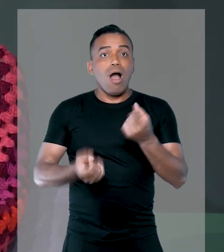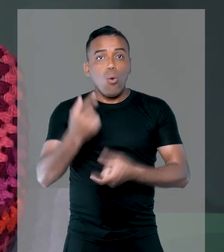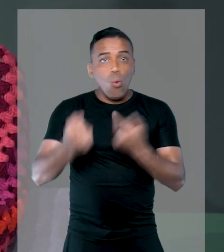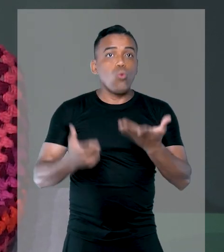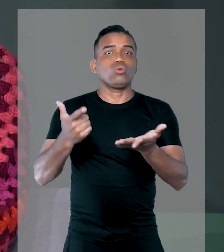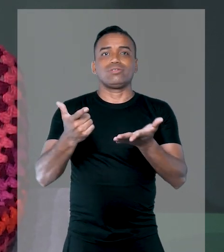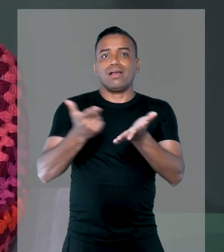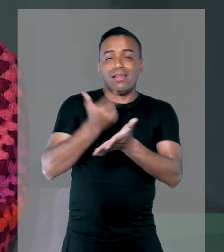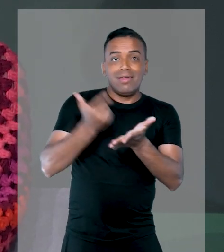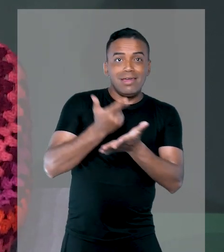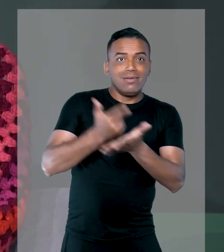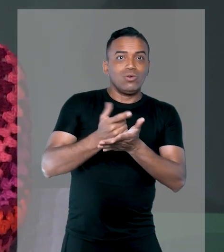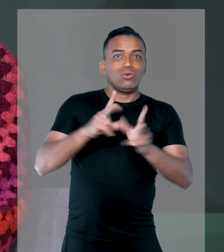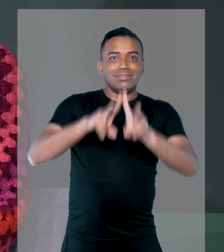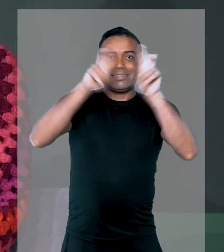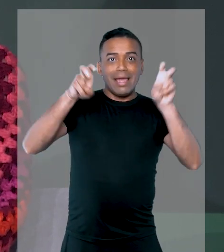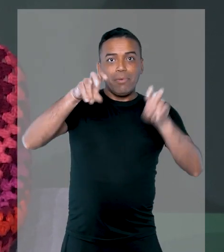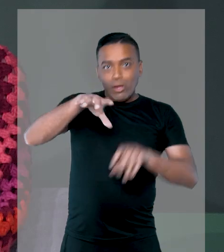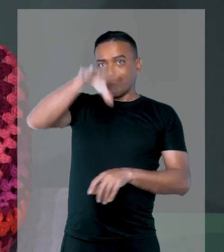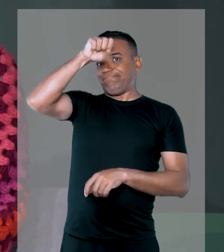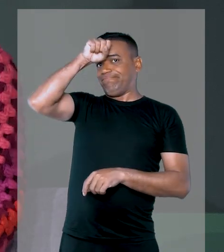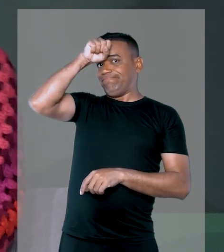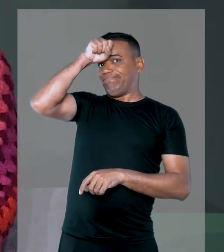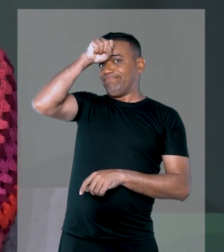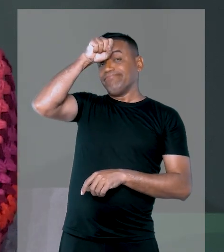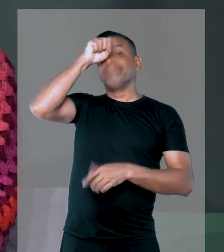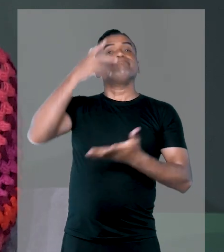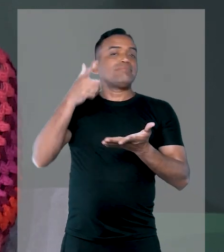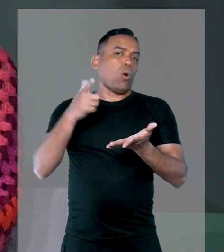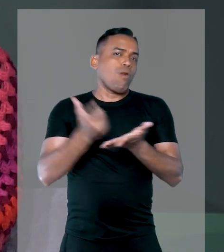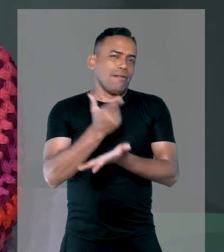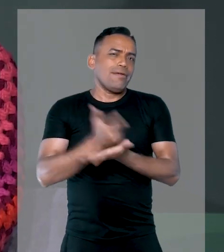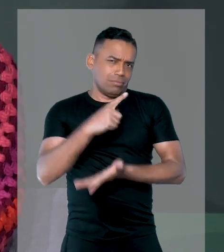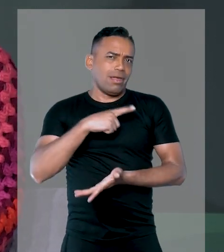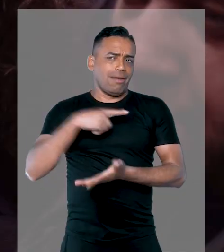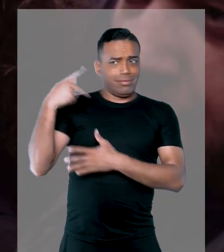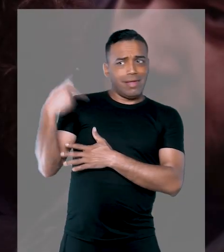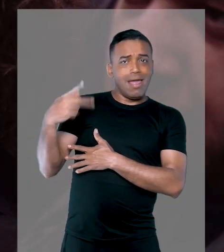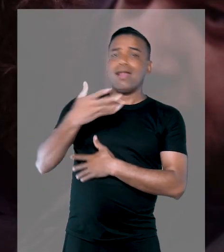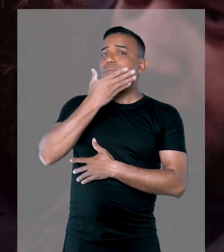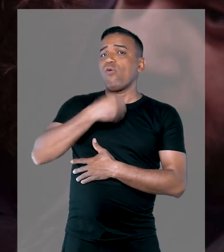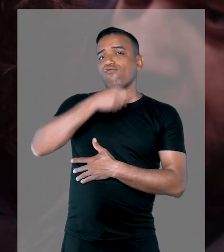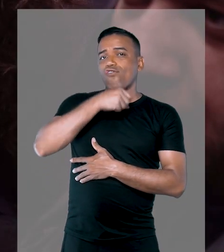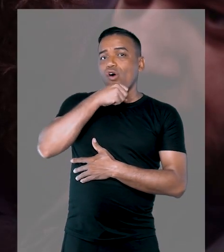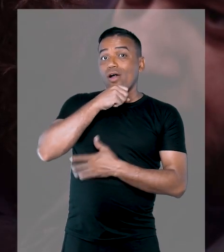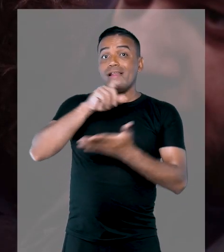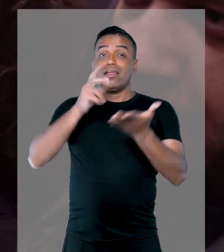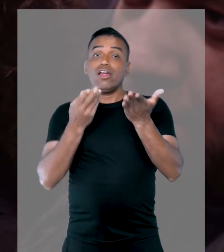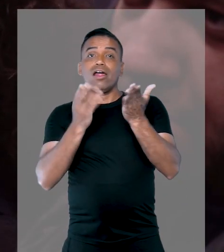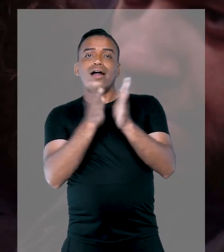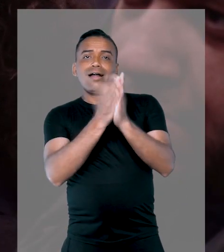alguns anuários espíritas, porque ele era espírita, e aí eu tenho alguns anuários que eram dele, que ele até assinou na capa